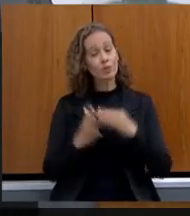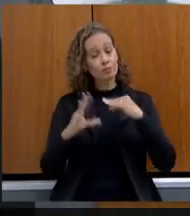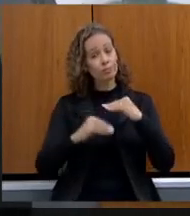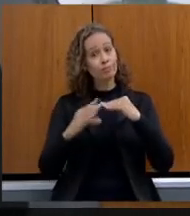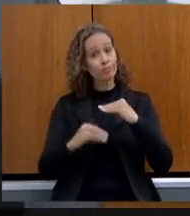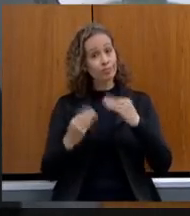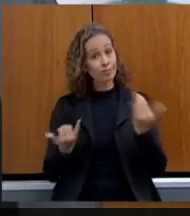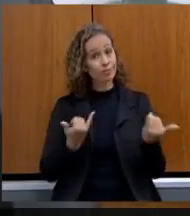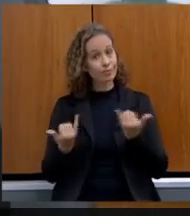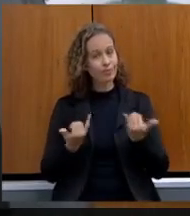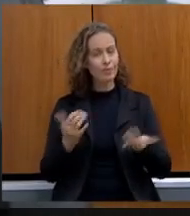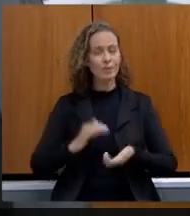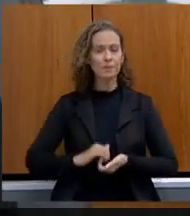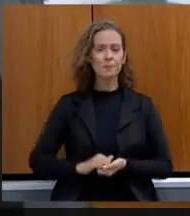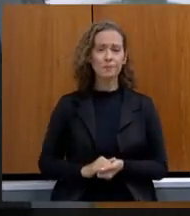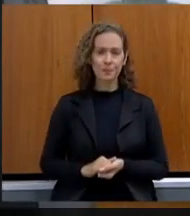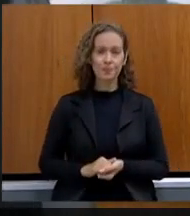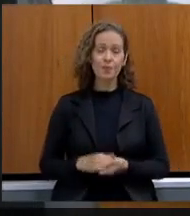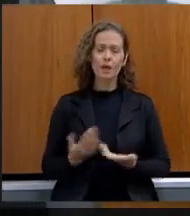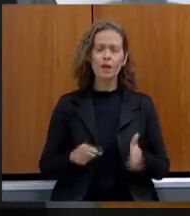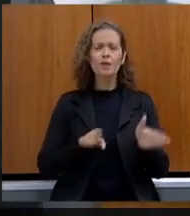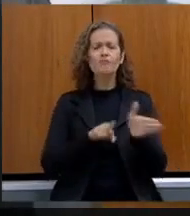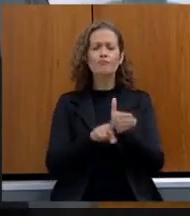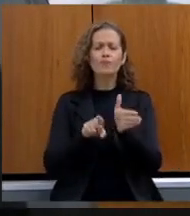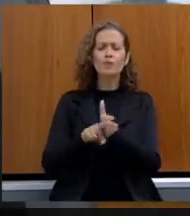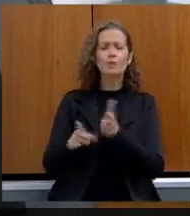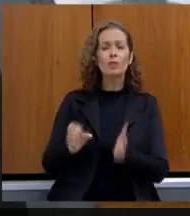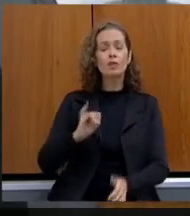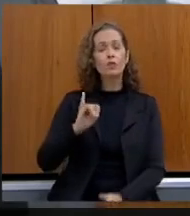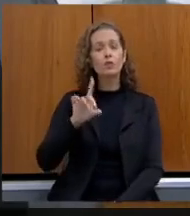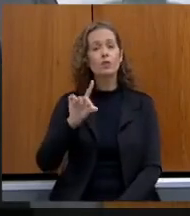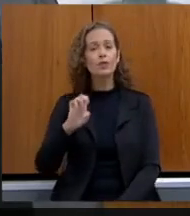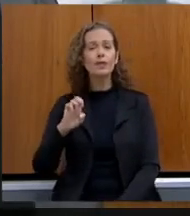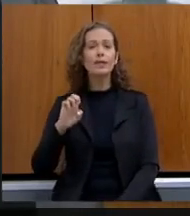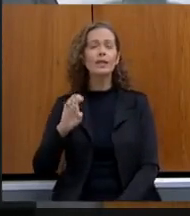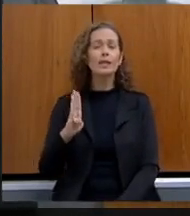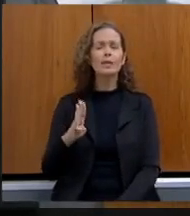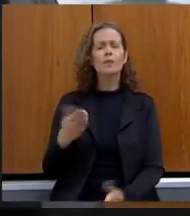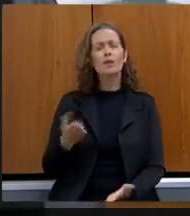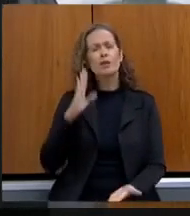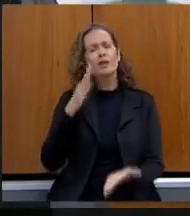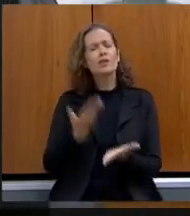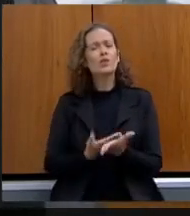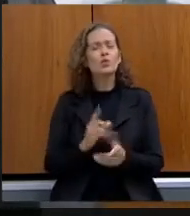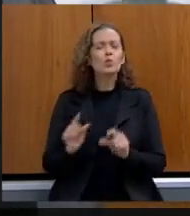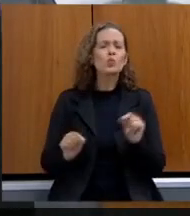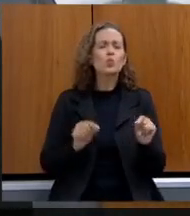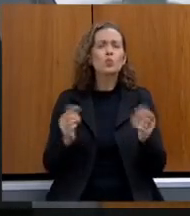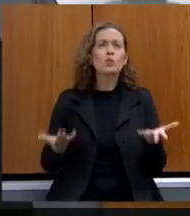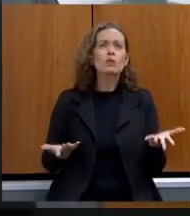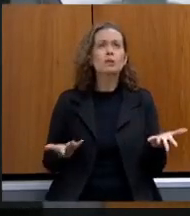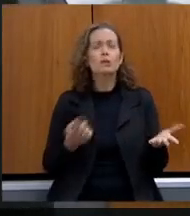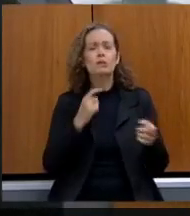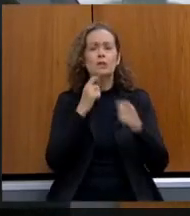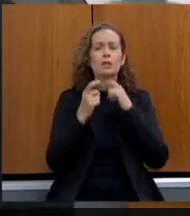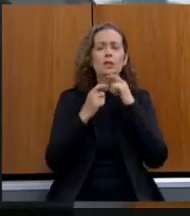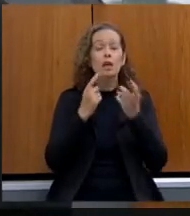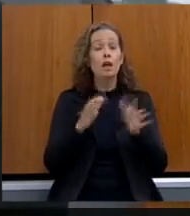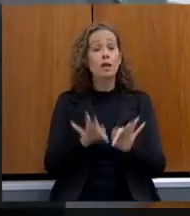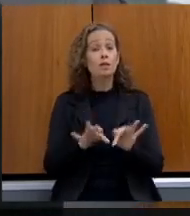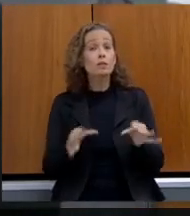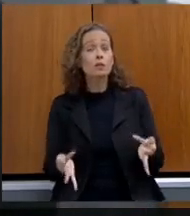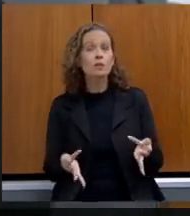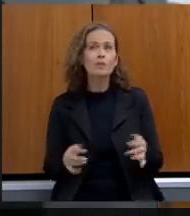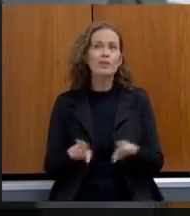contribuições em relação ao questionamento do Ideb é eu acredito que seja é é muito